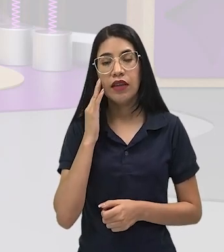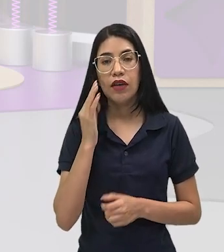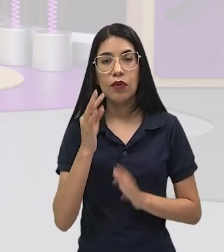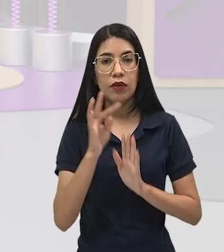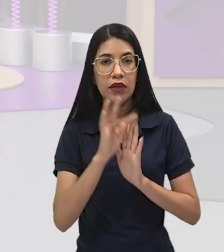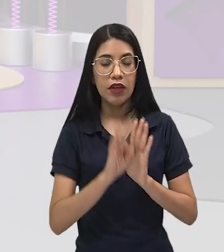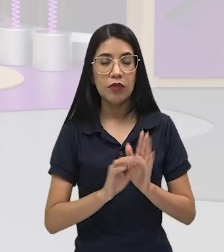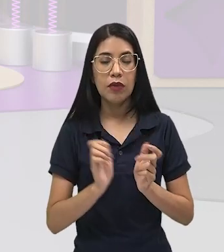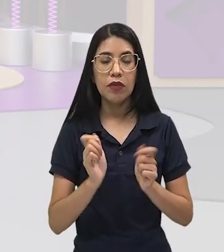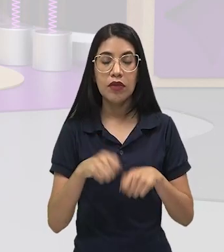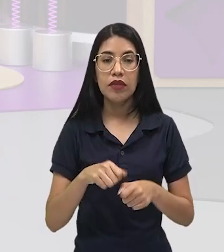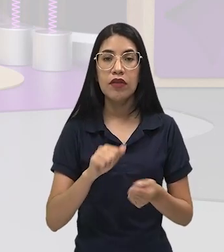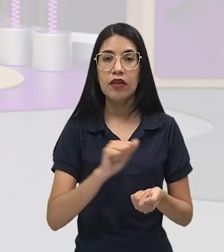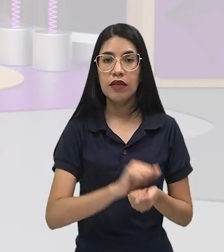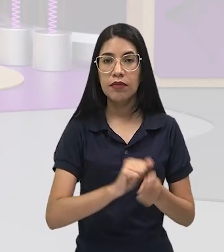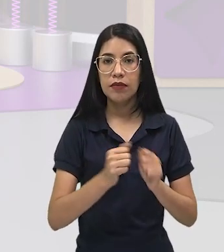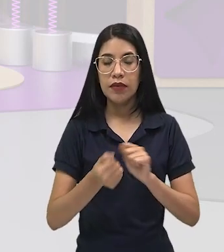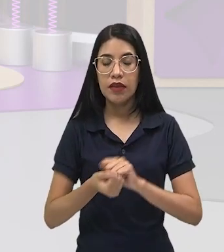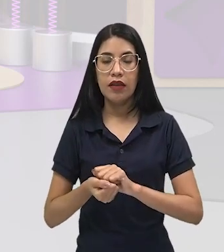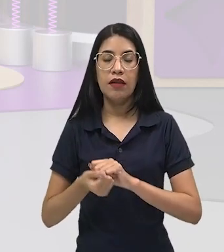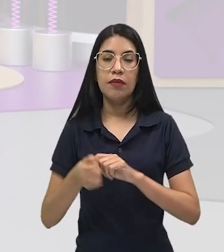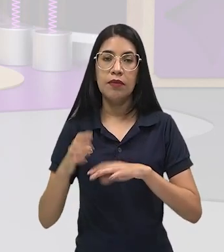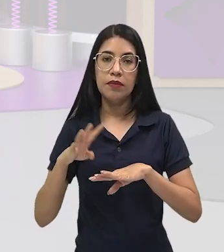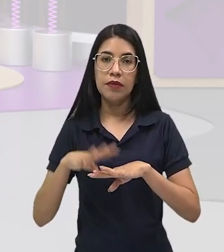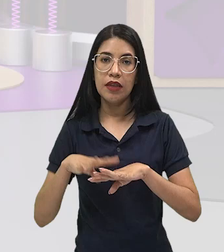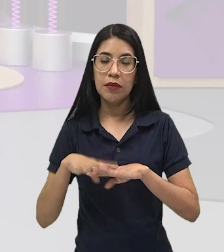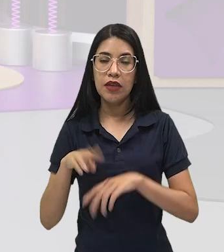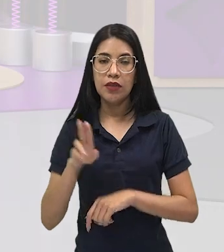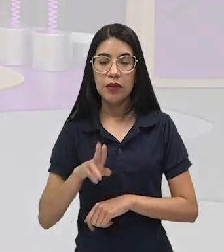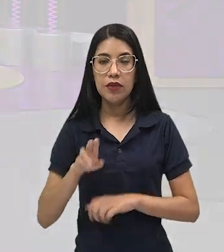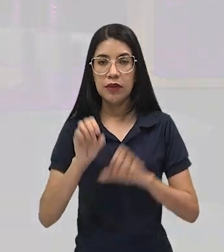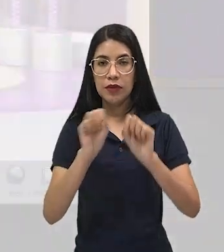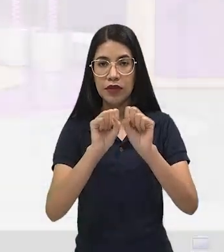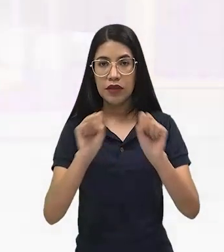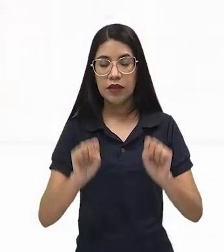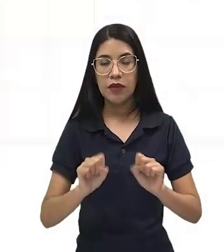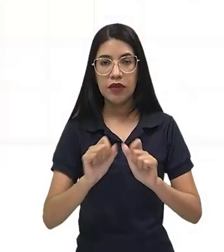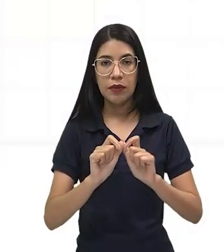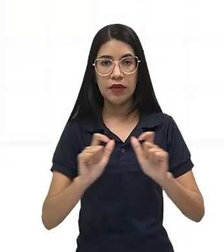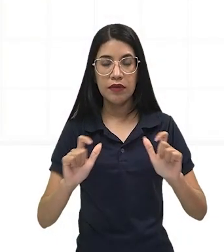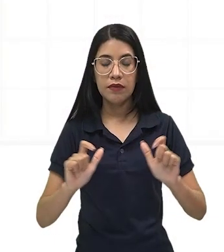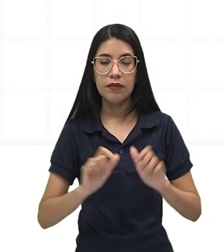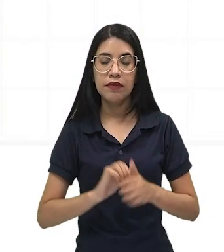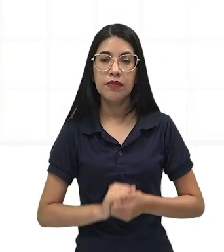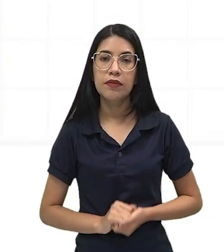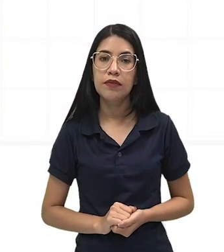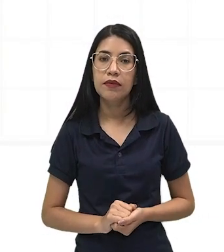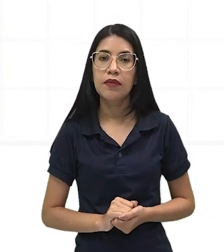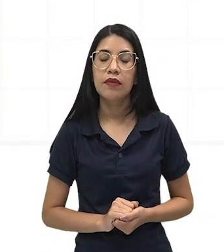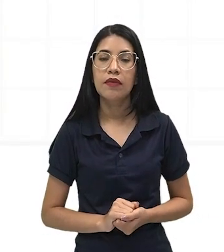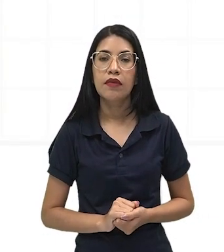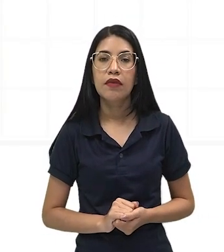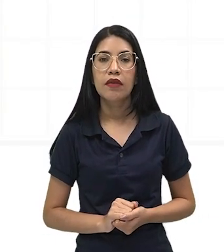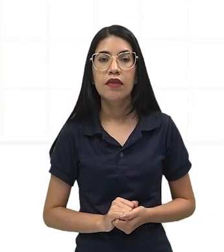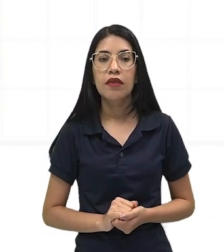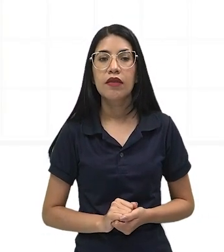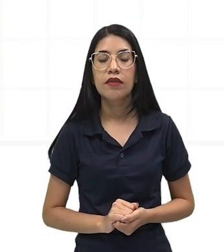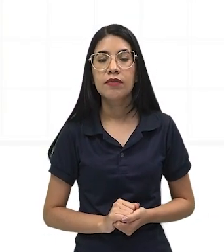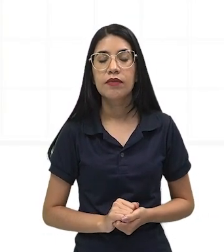um sistema de equações com duas variáveis. Então vamos continuar, olha lá. Então nós temos o